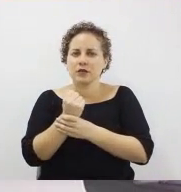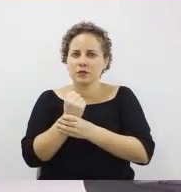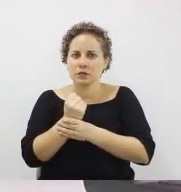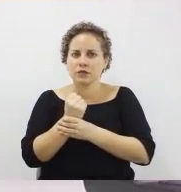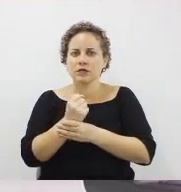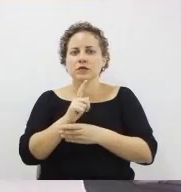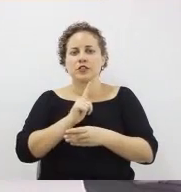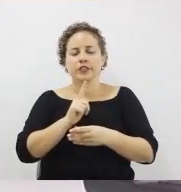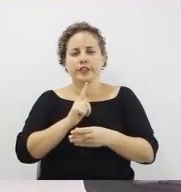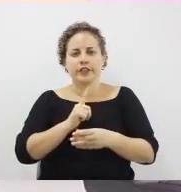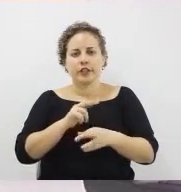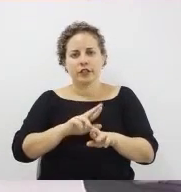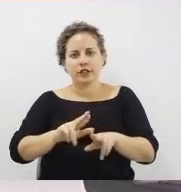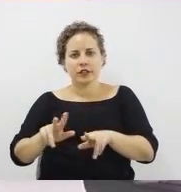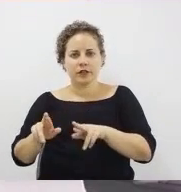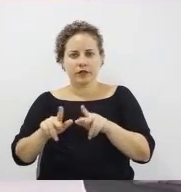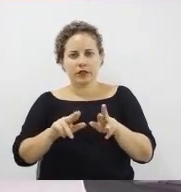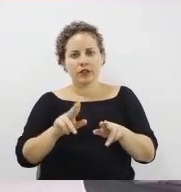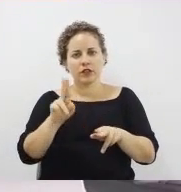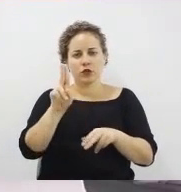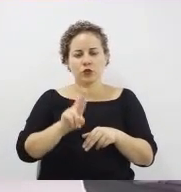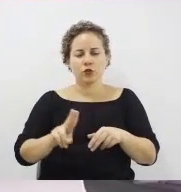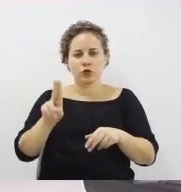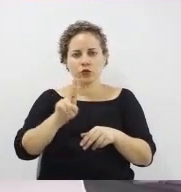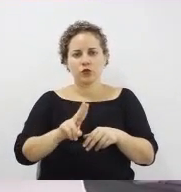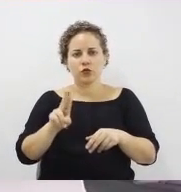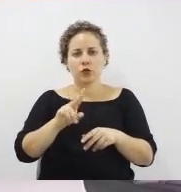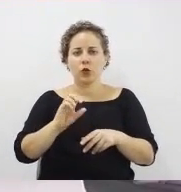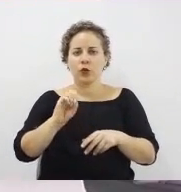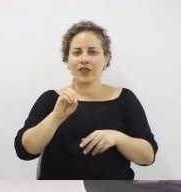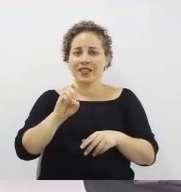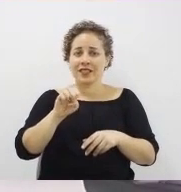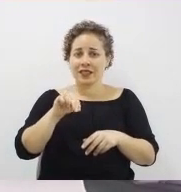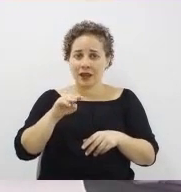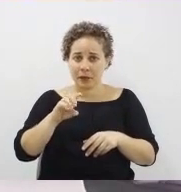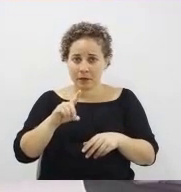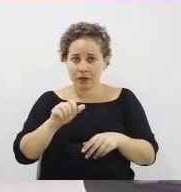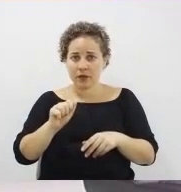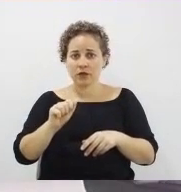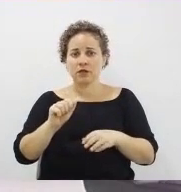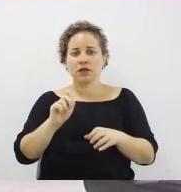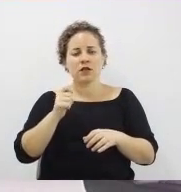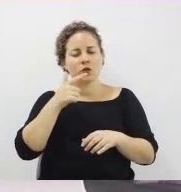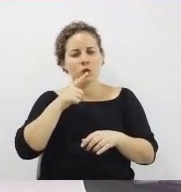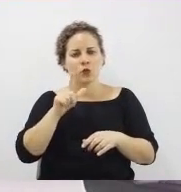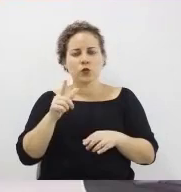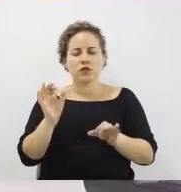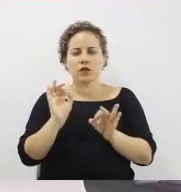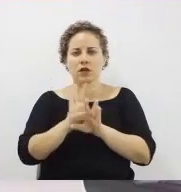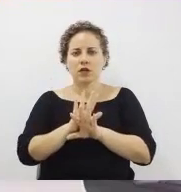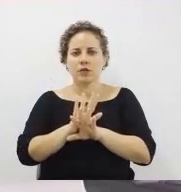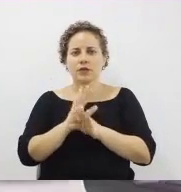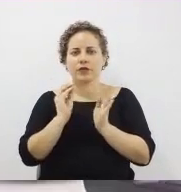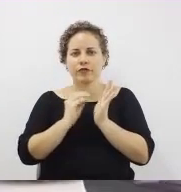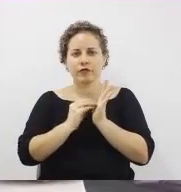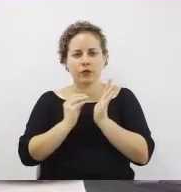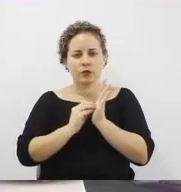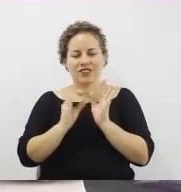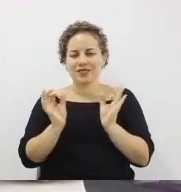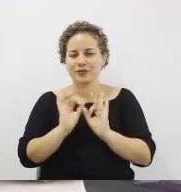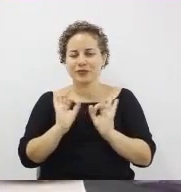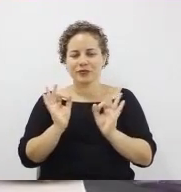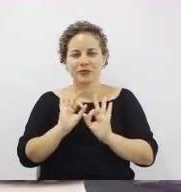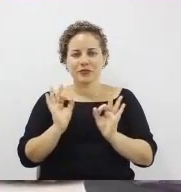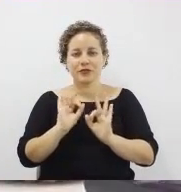quando houver variações de consumo ou de demanda, não haja ruptura, falta desse estoque.